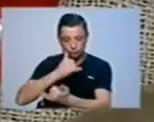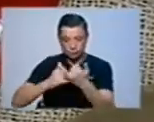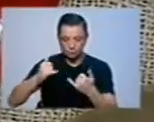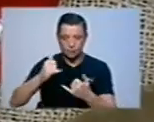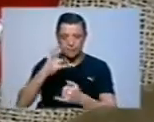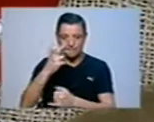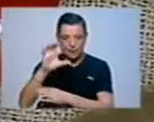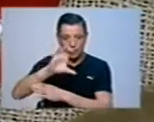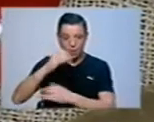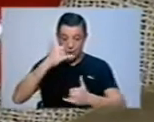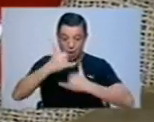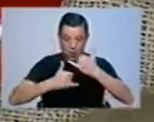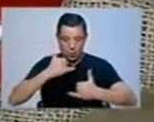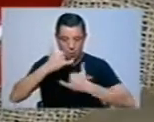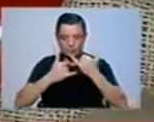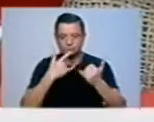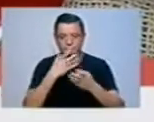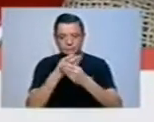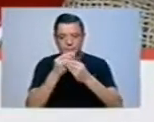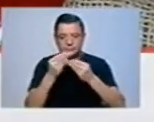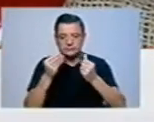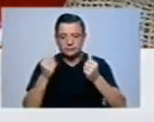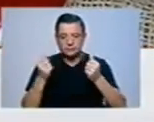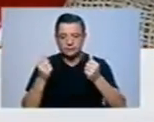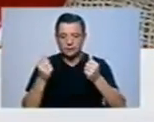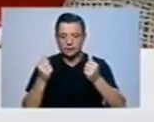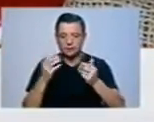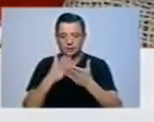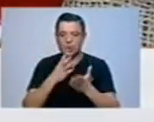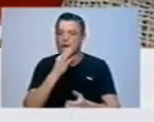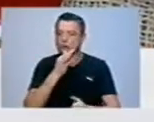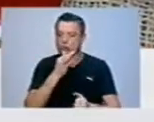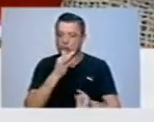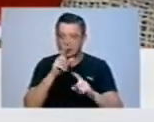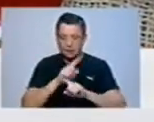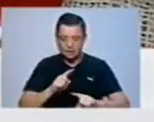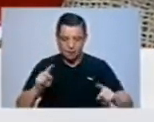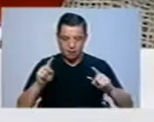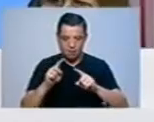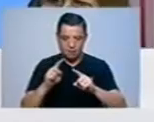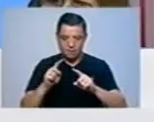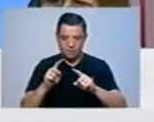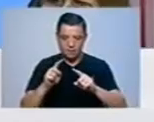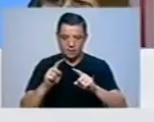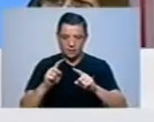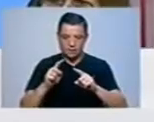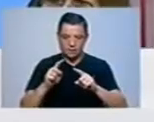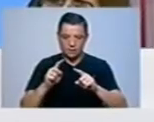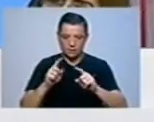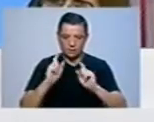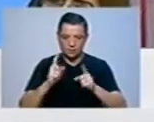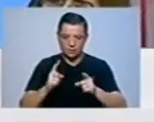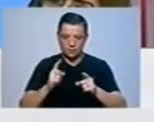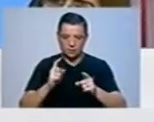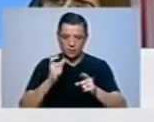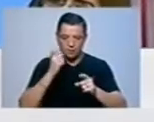todo colorido e vai ficar não só muito saboroso, porque assim a pessoa não precisa pôr açúcar. O hibisco, ele é ótimo para gordura, para aquelas gorduras que ficam soltas